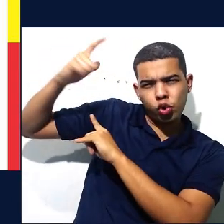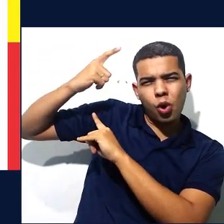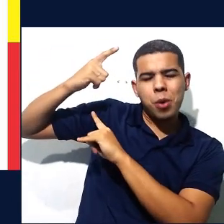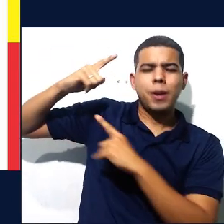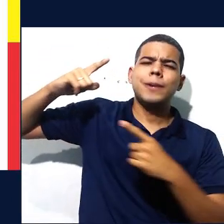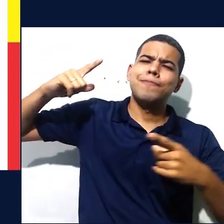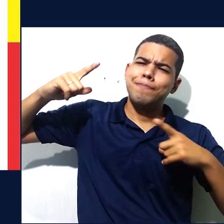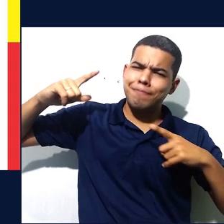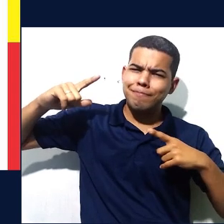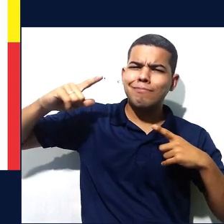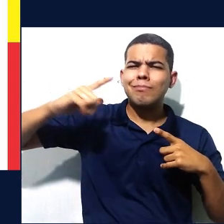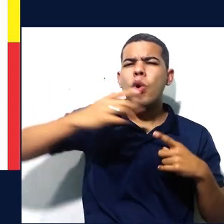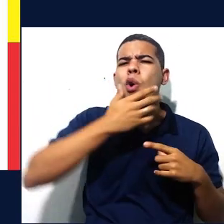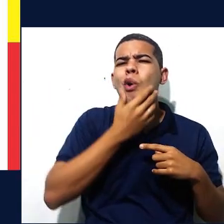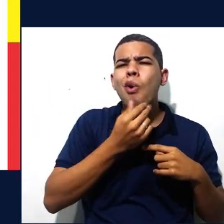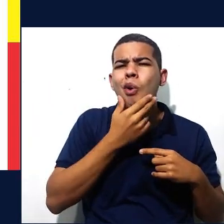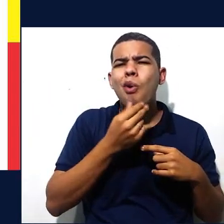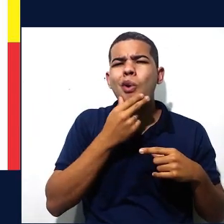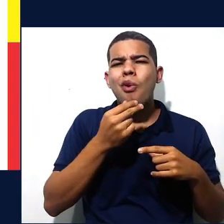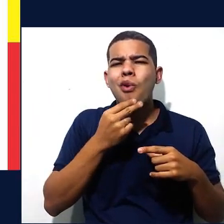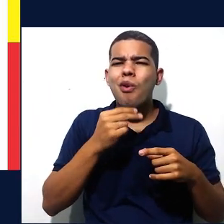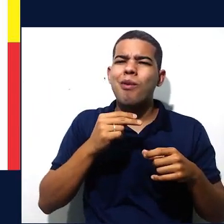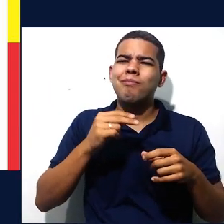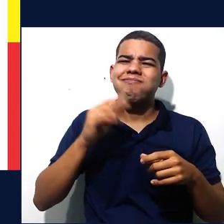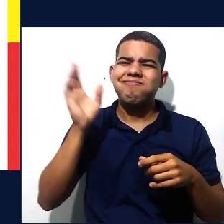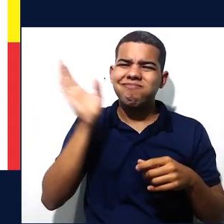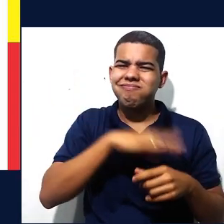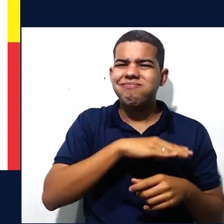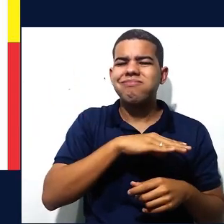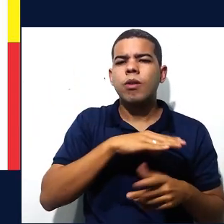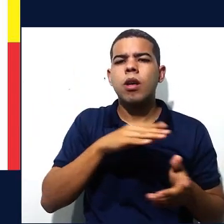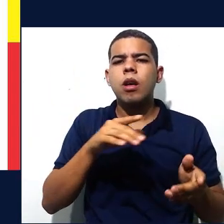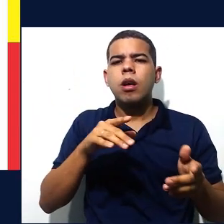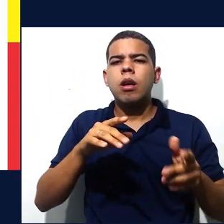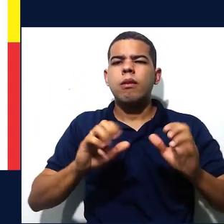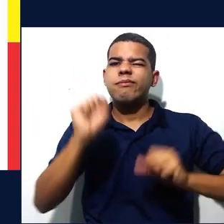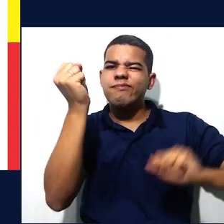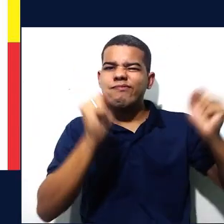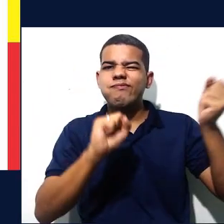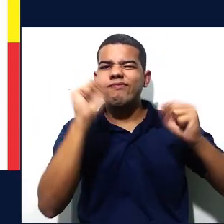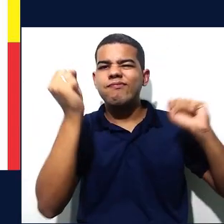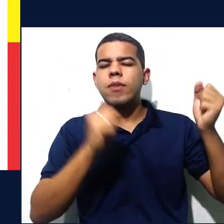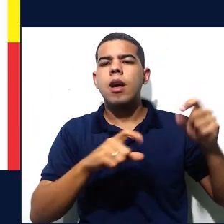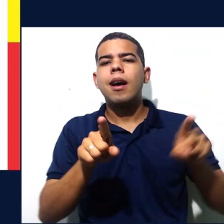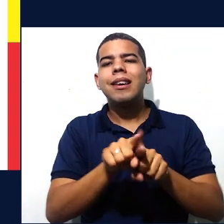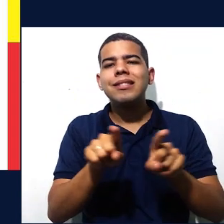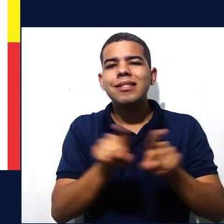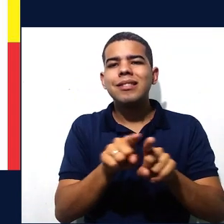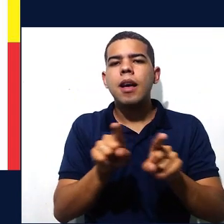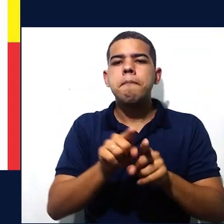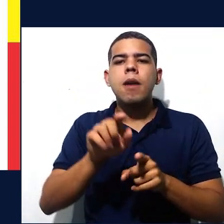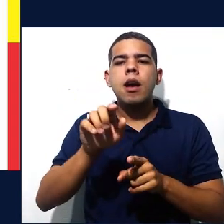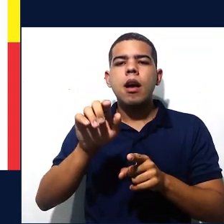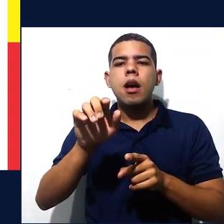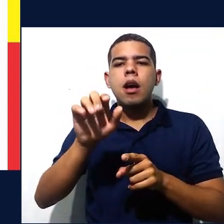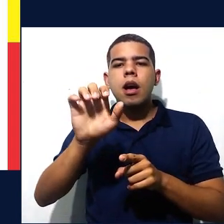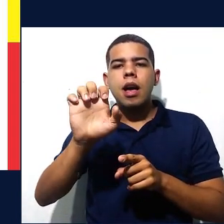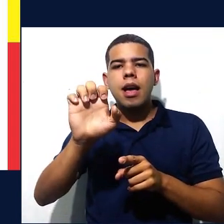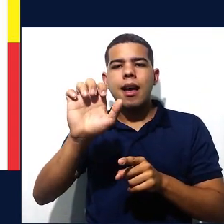do homem, essa camada de ozônio ela foi aos poucos se degradando e foi se destruindo,